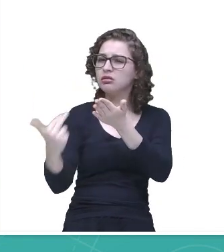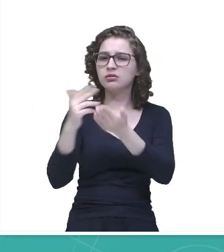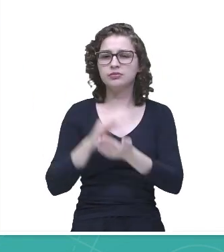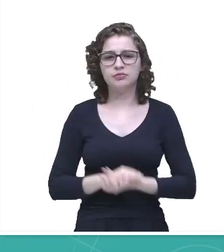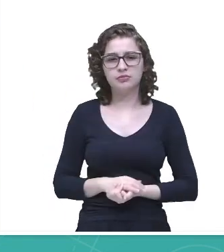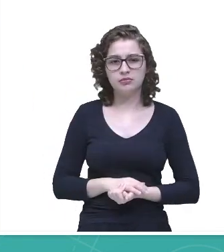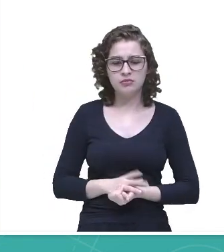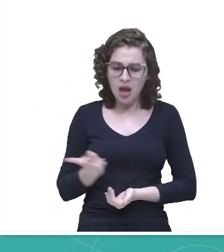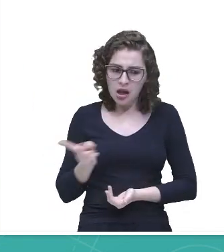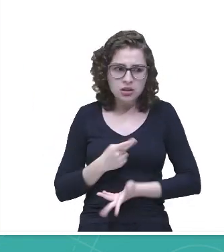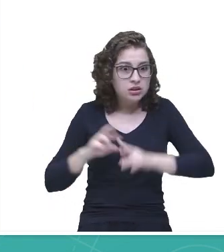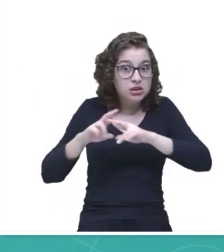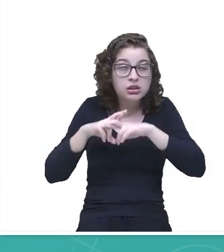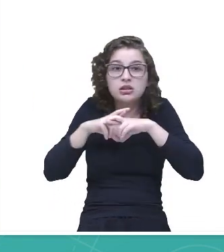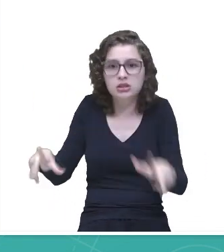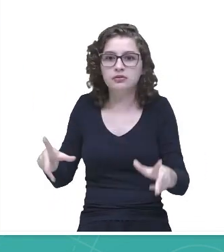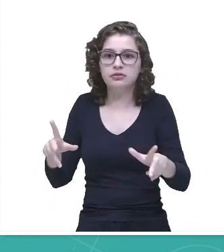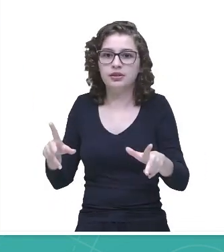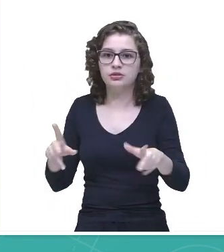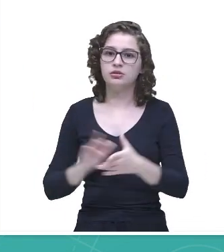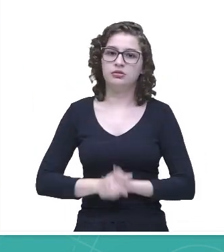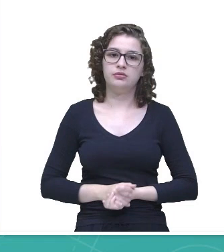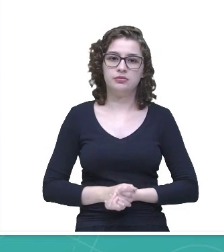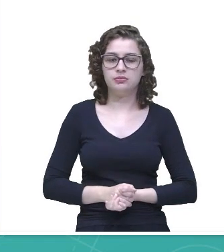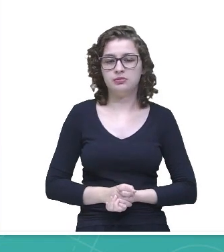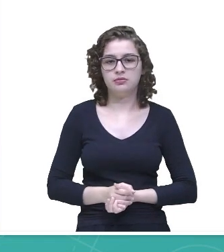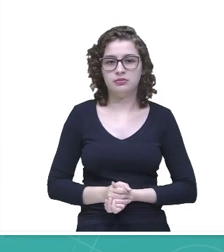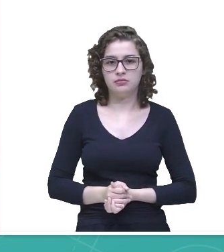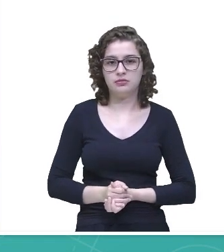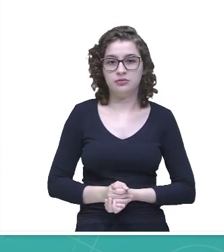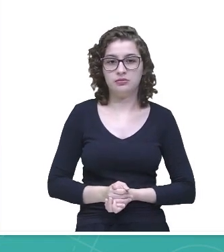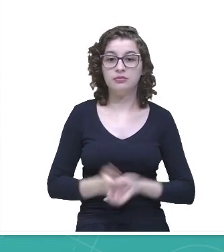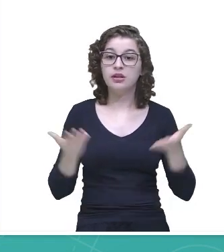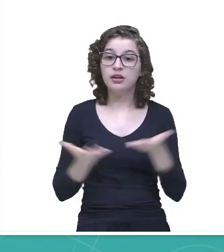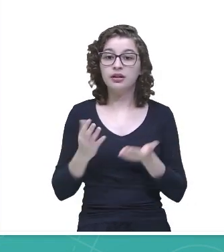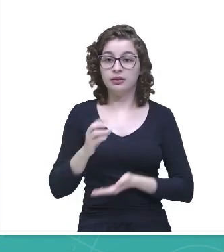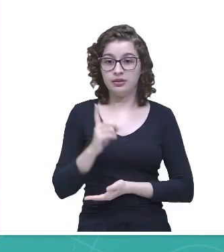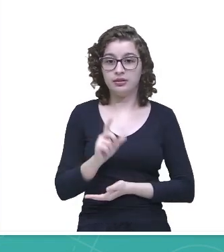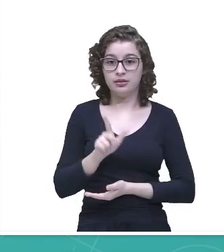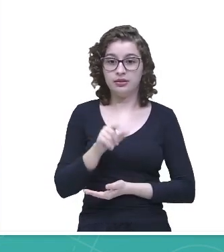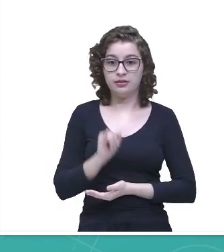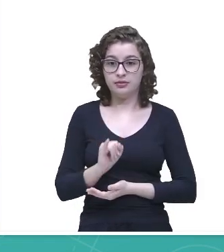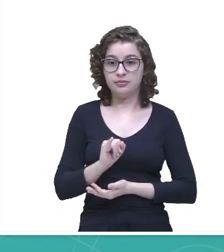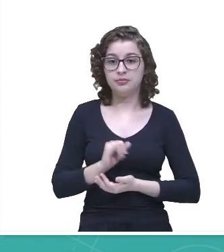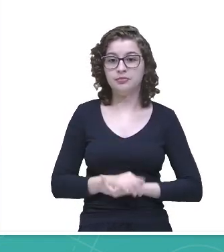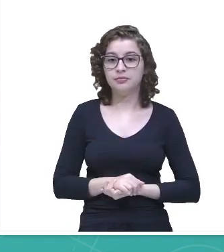muito grande entre o impressionismo e o expressionismo. Agora nós vamos para a nossa dinâmica local